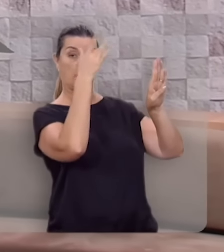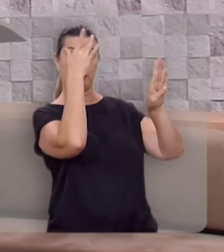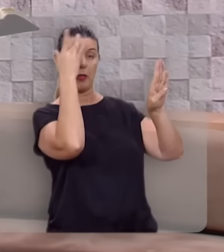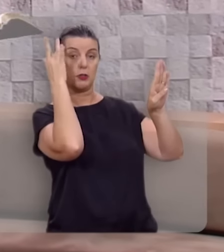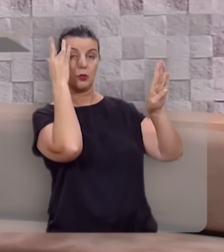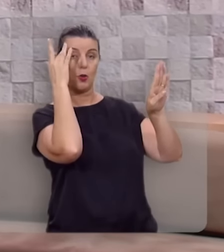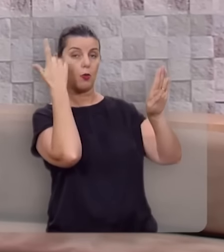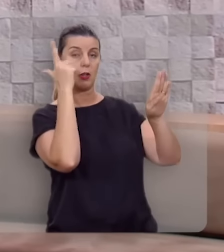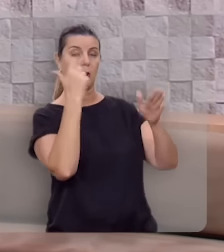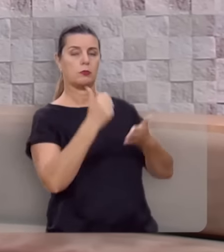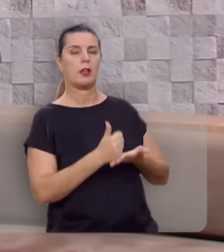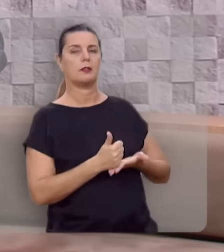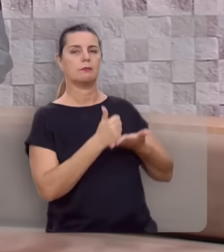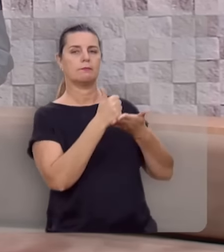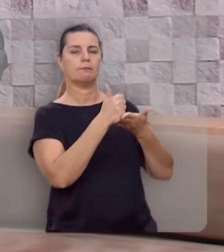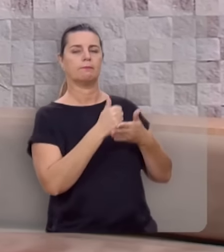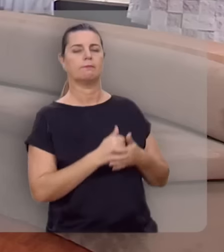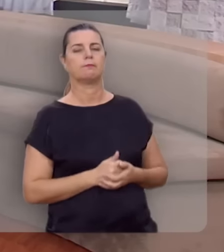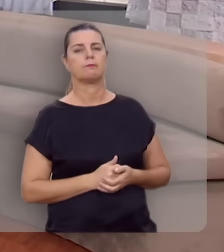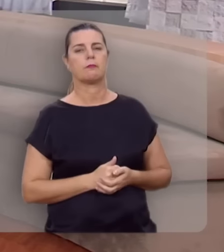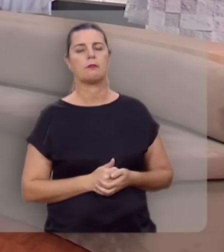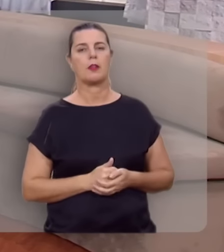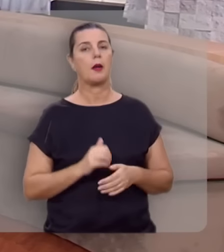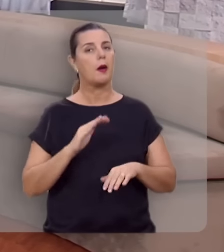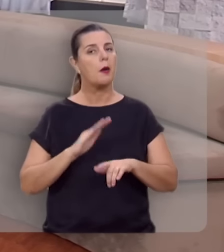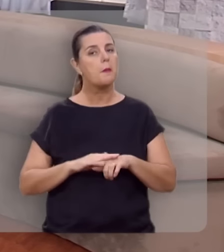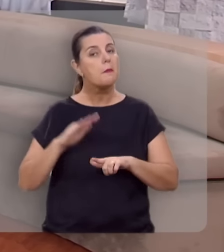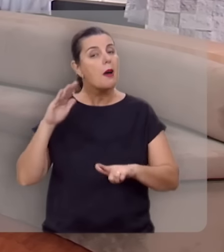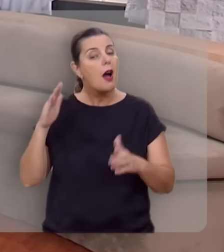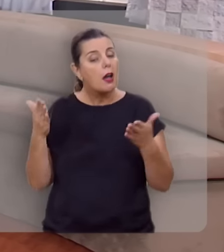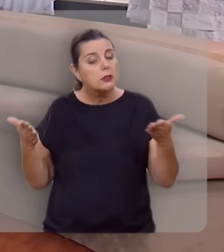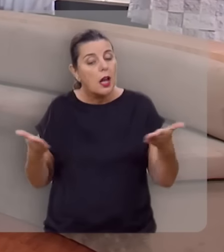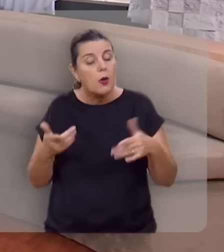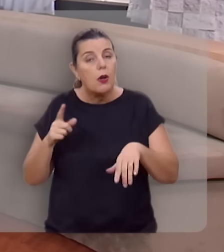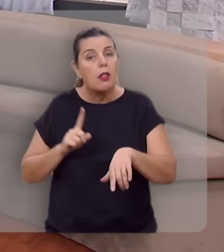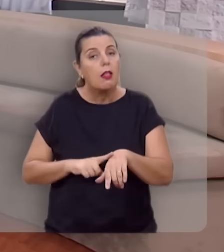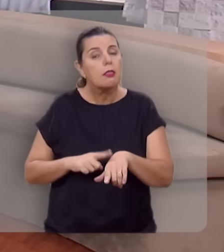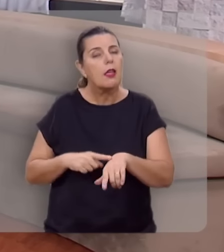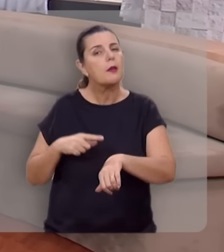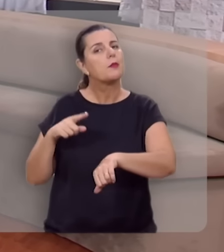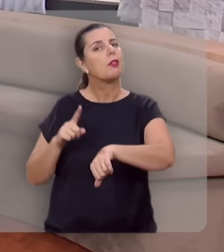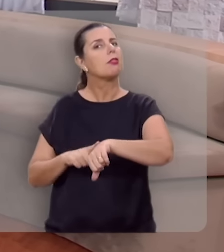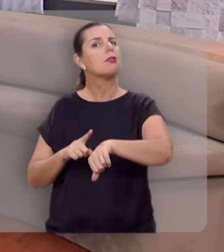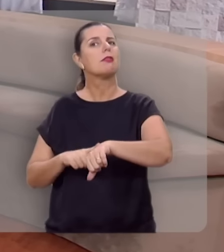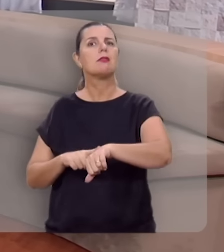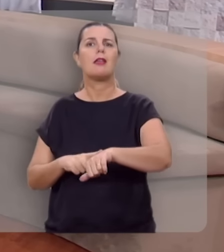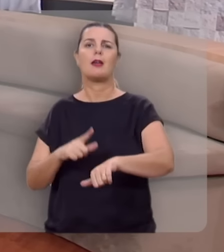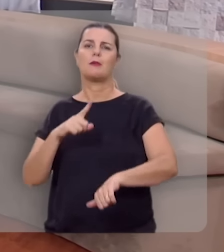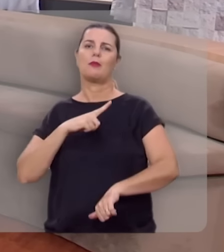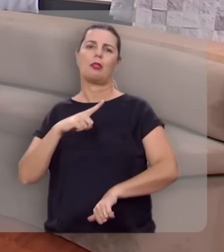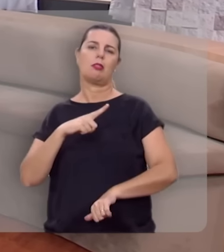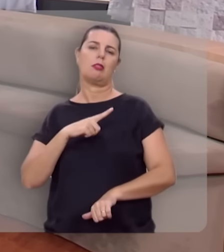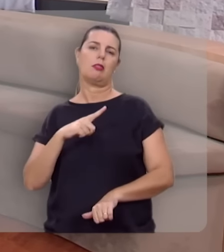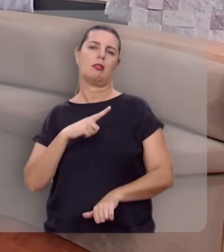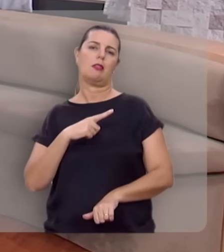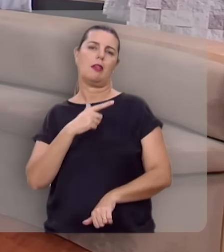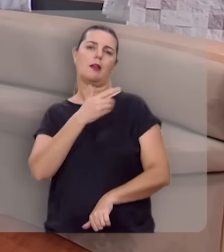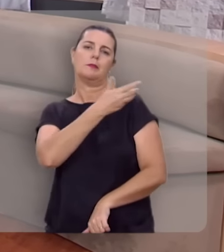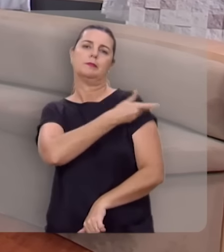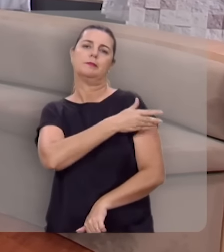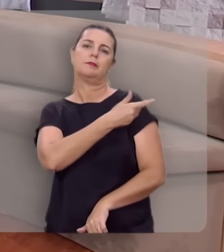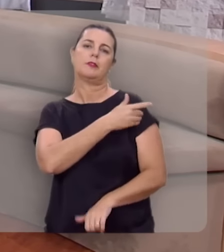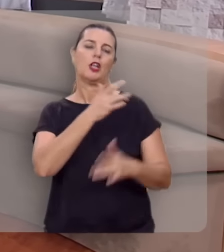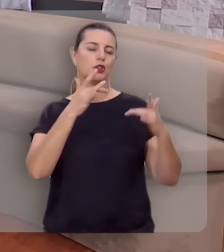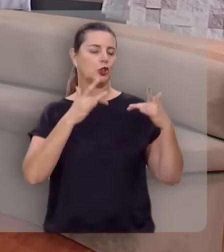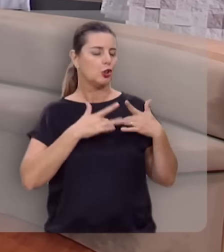pessoas desassistidas. Mais do que nunca, neste momento, é hora de exercer